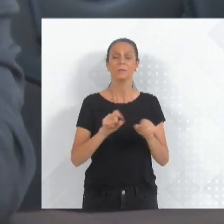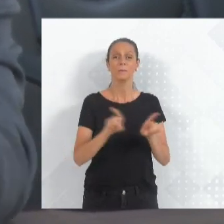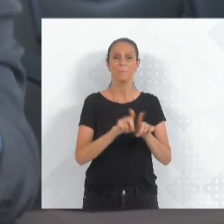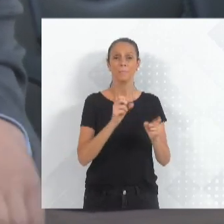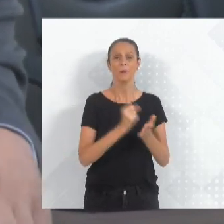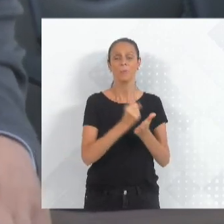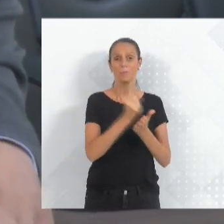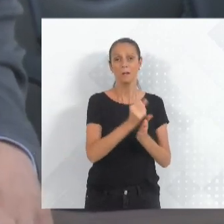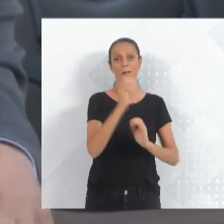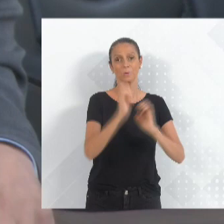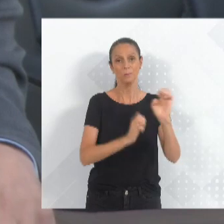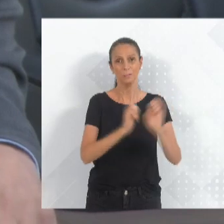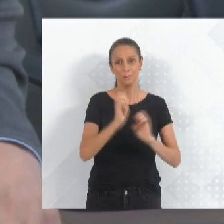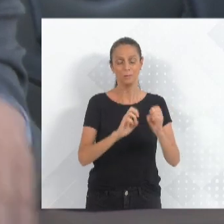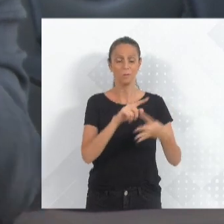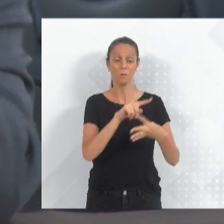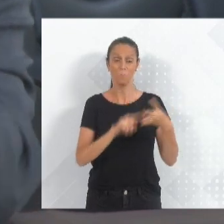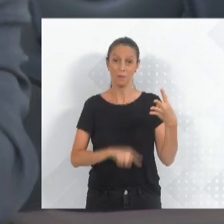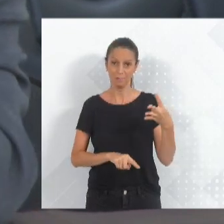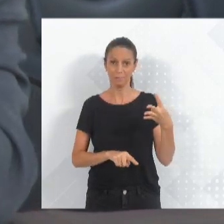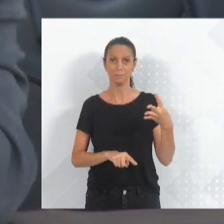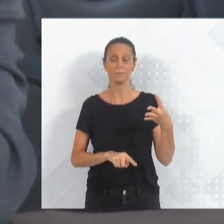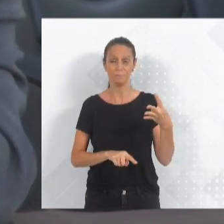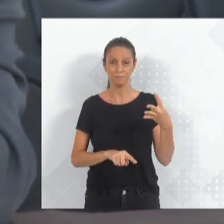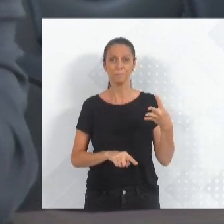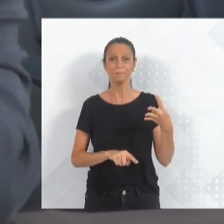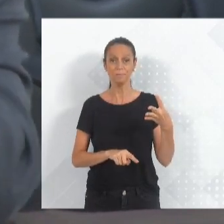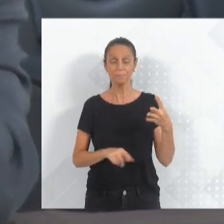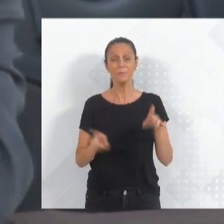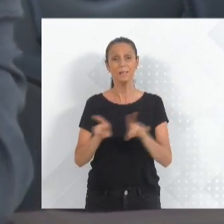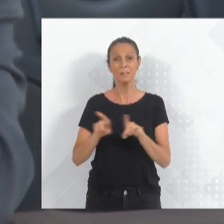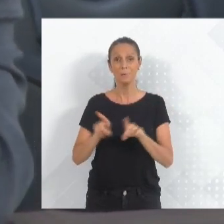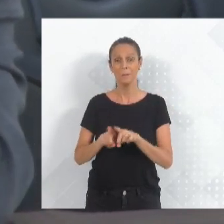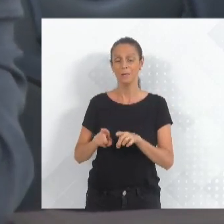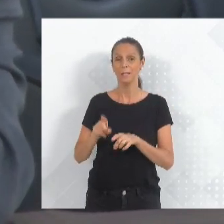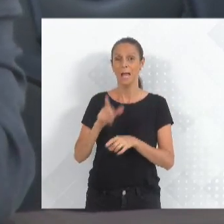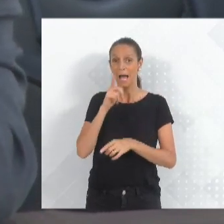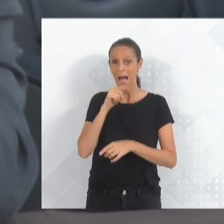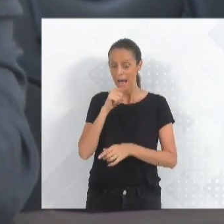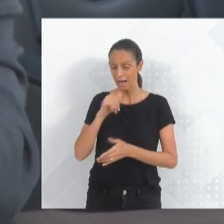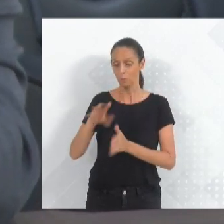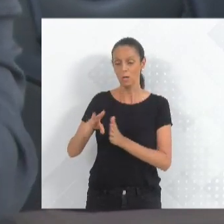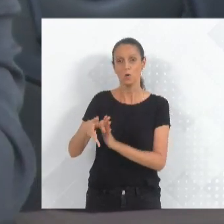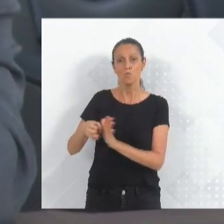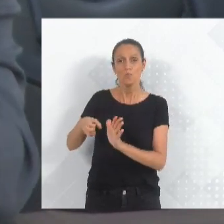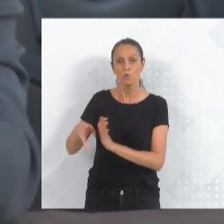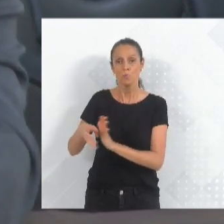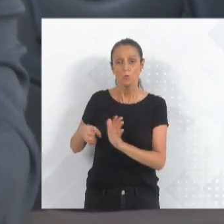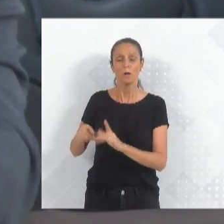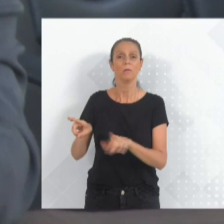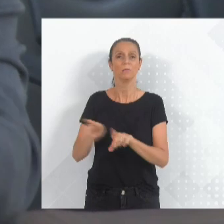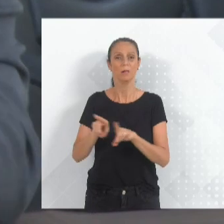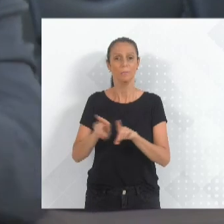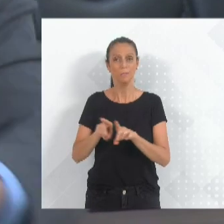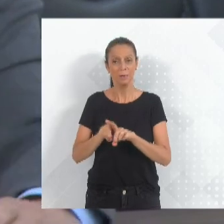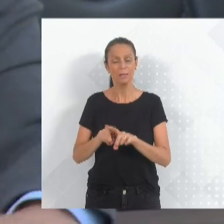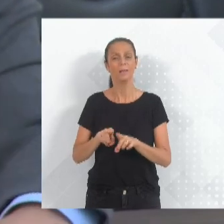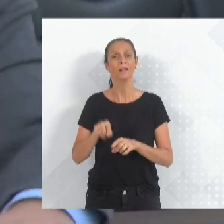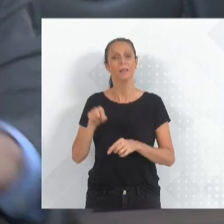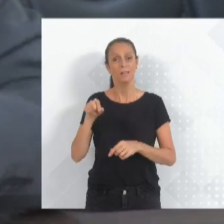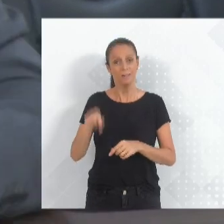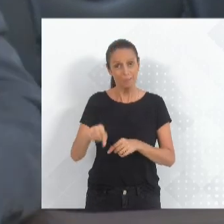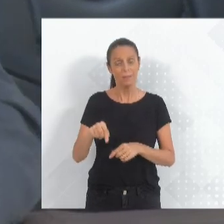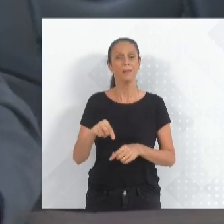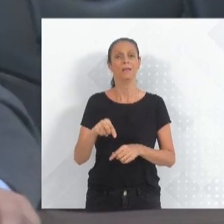inteiro, e a captação de água que está sendo contratada, ela faz parte desse processo